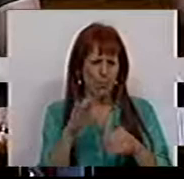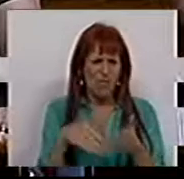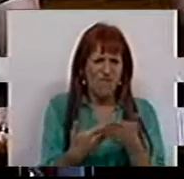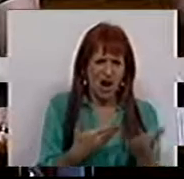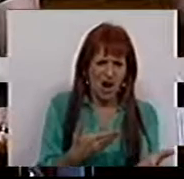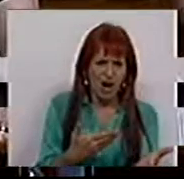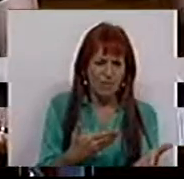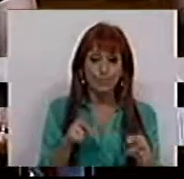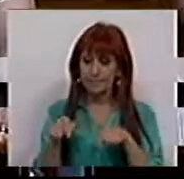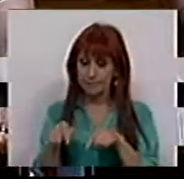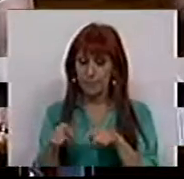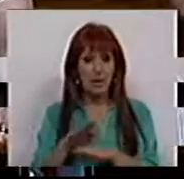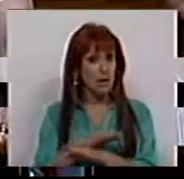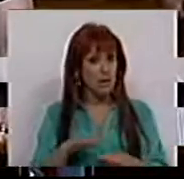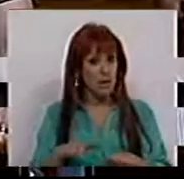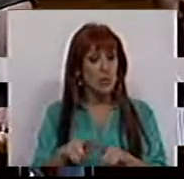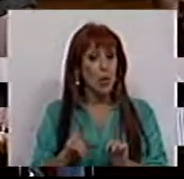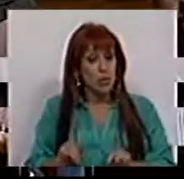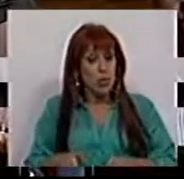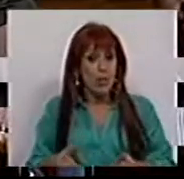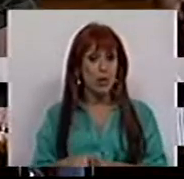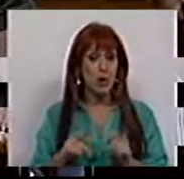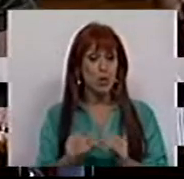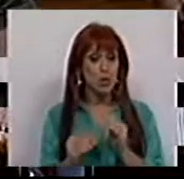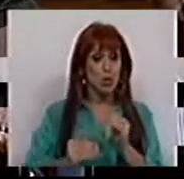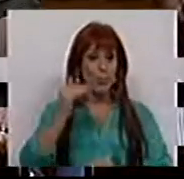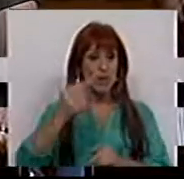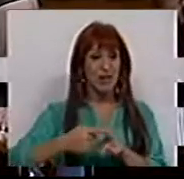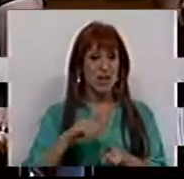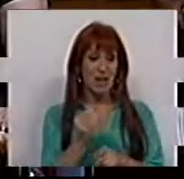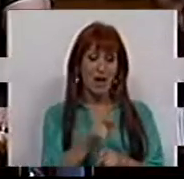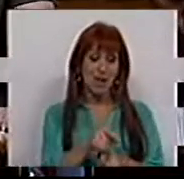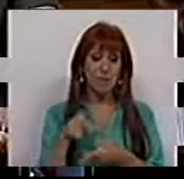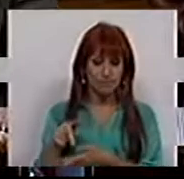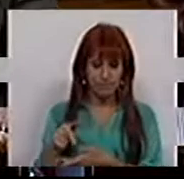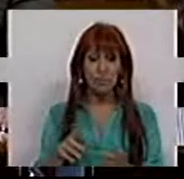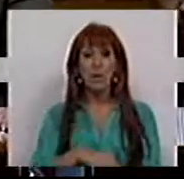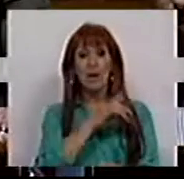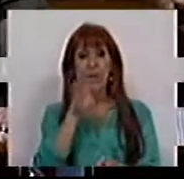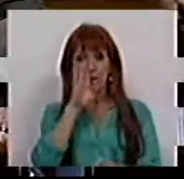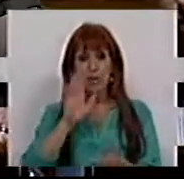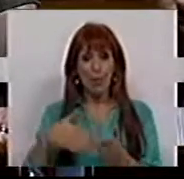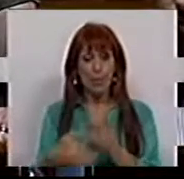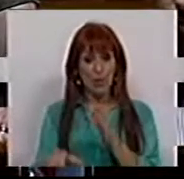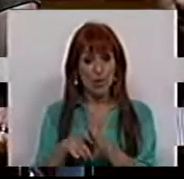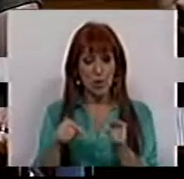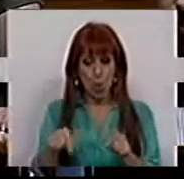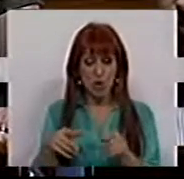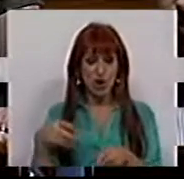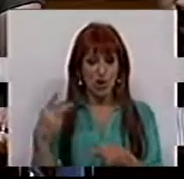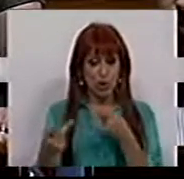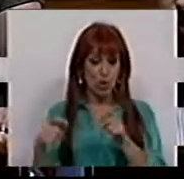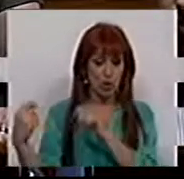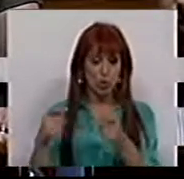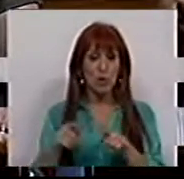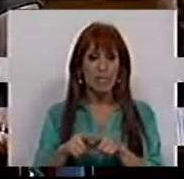maltratantes deve acabar onde começa o superior interesse da criança. E no caso da proposta de lei que aqui hoje